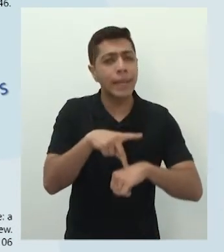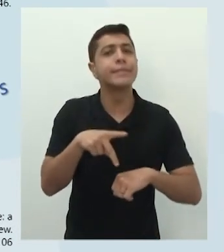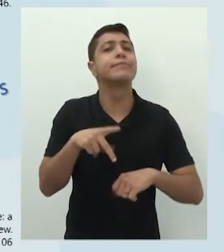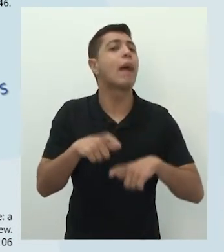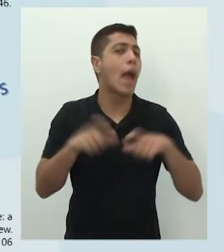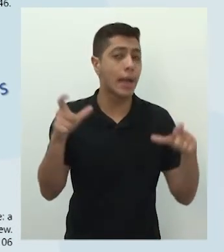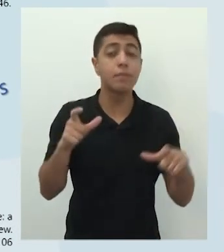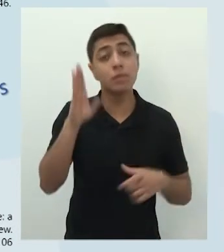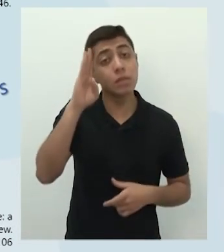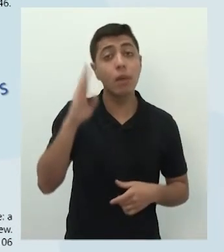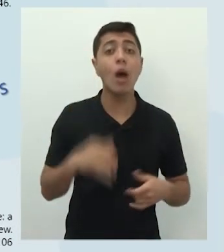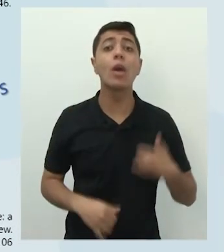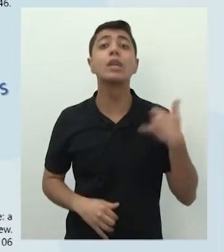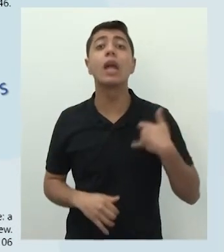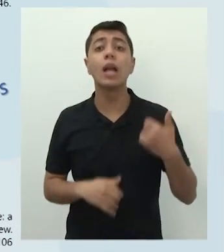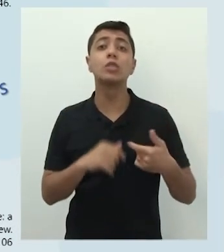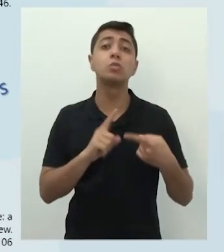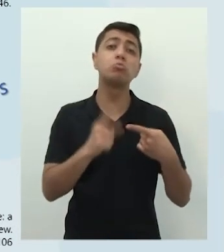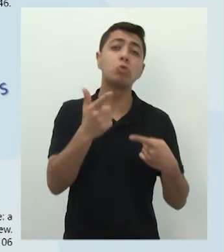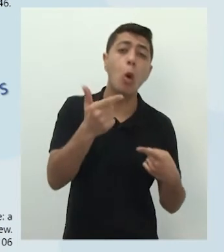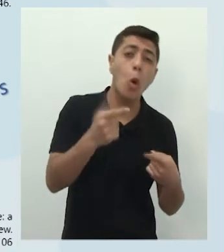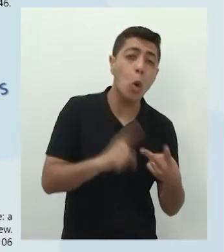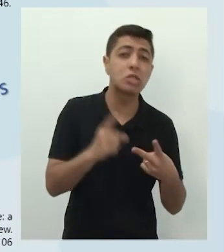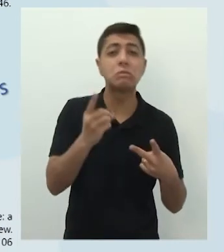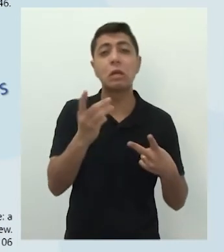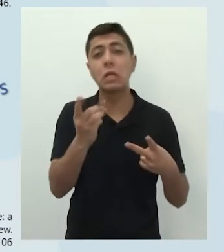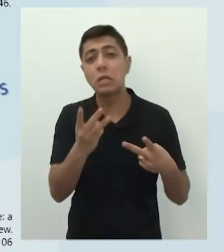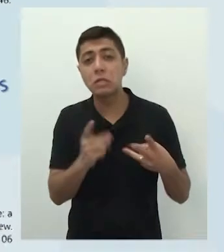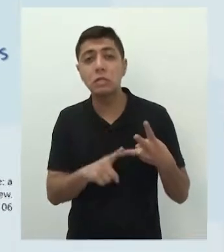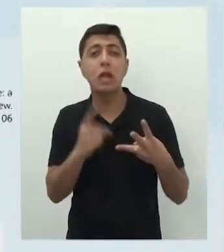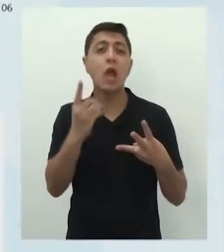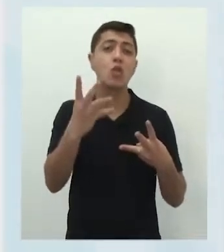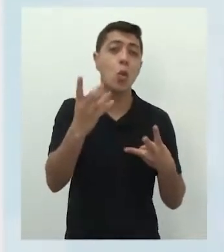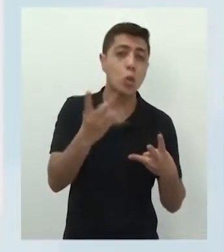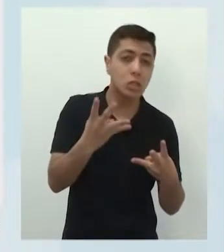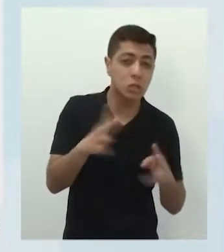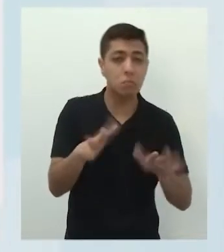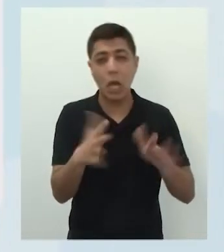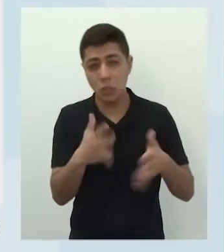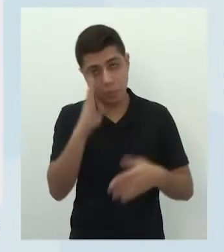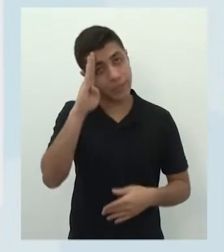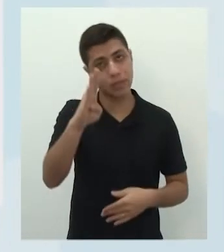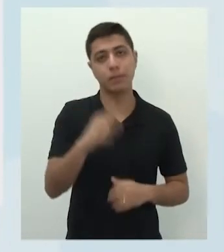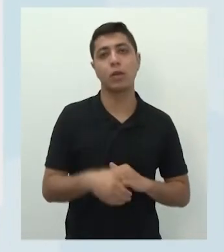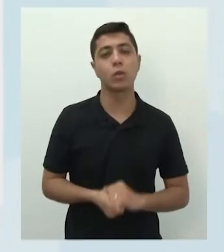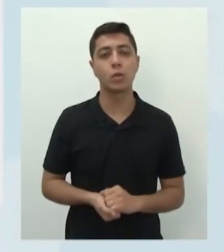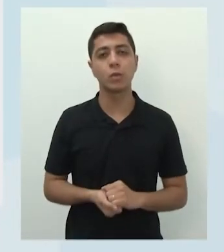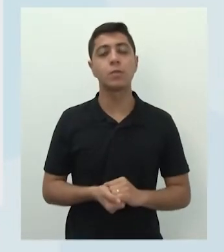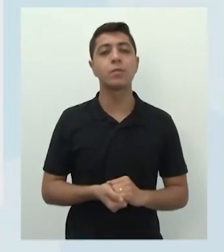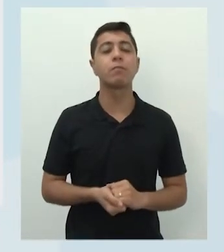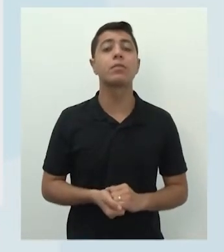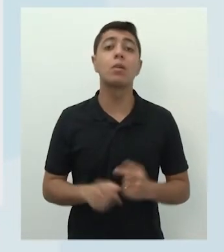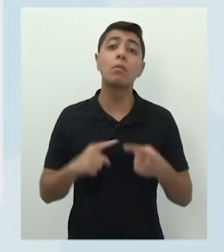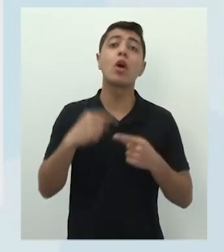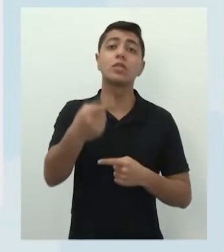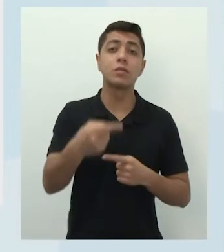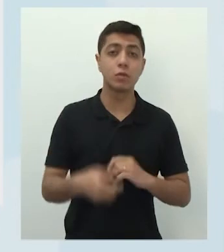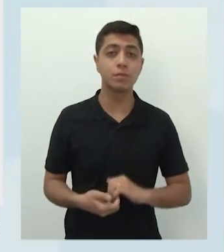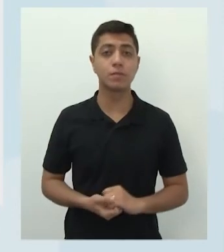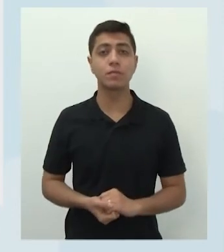ficar com esse segundo trabalho, passo o próximo. Ele mostra que praticamente, pode clicar, praticamente 7% dos adolescentes já fizeram o jogo de